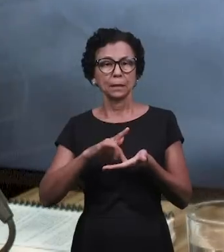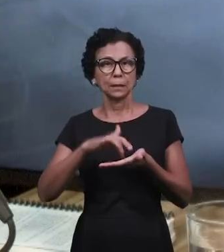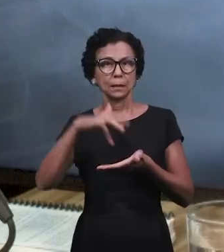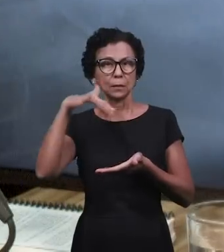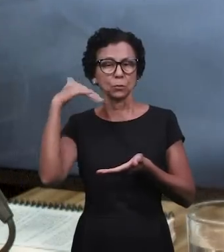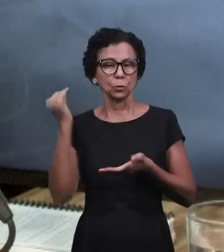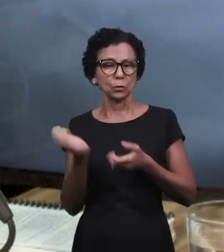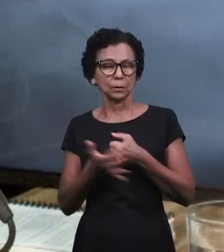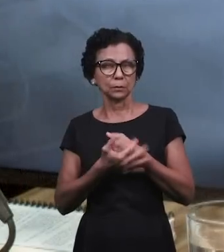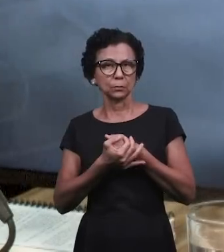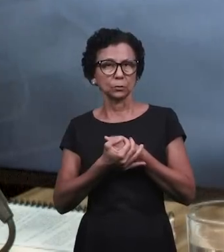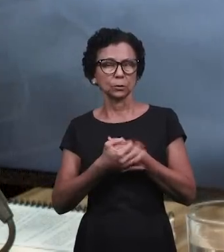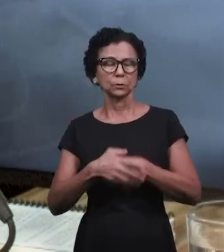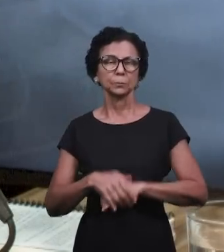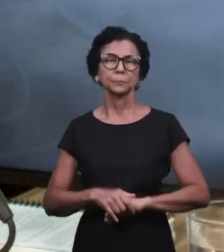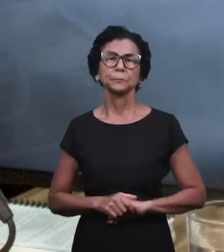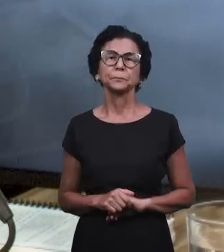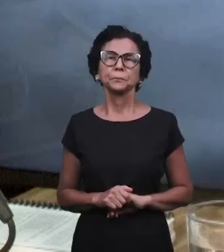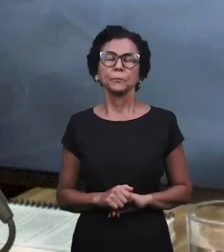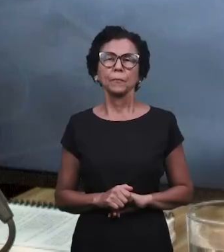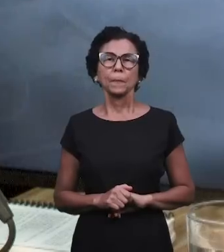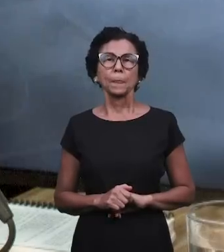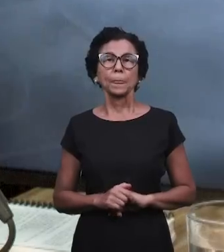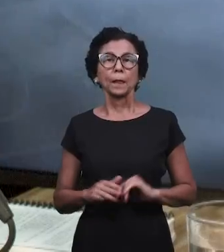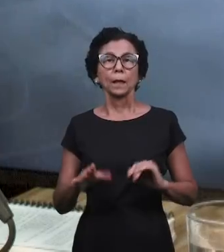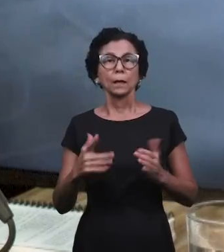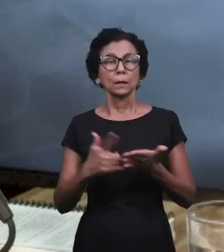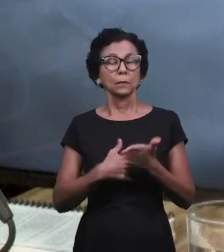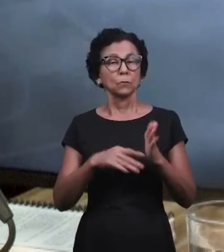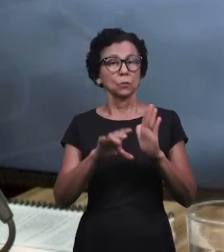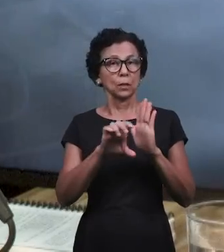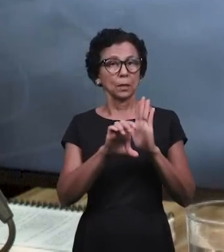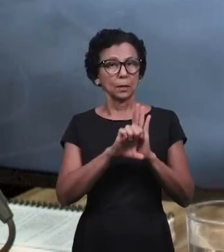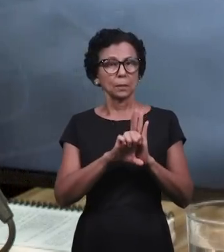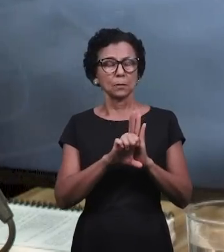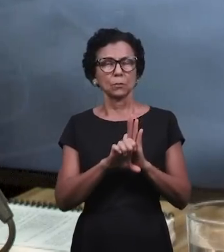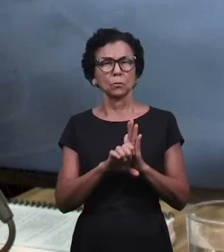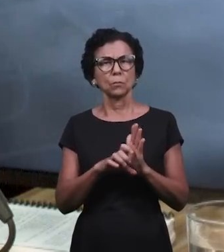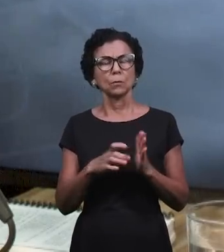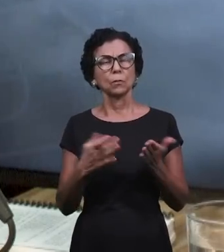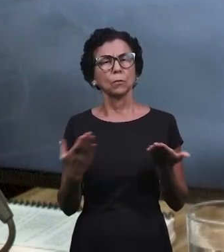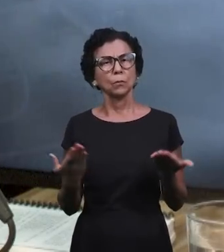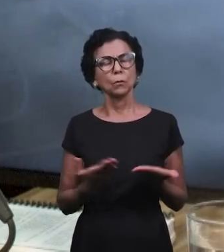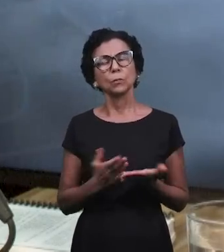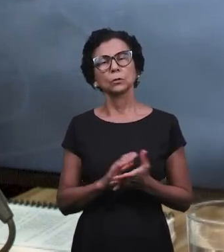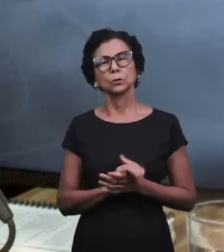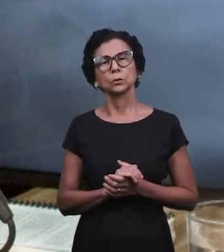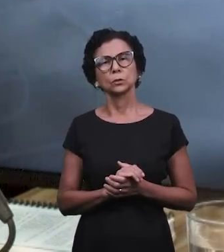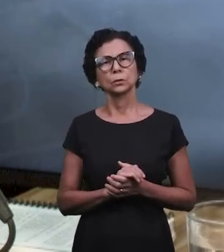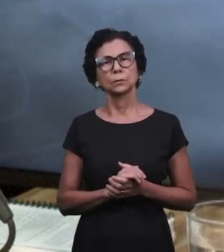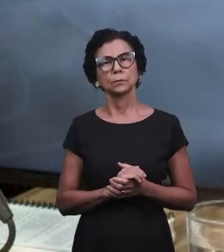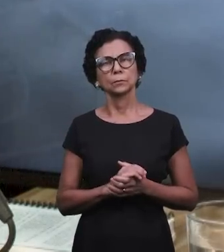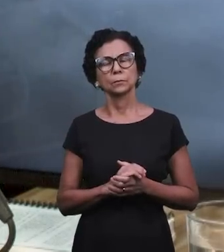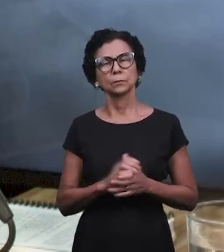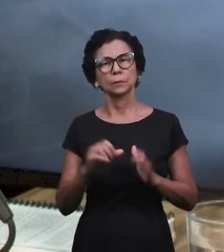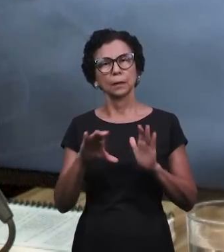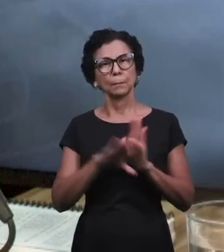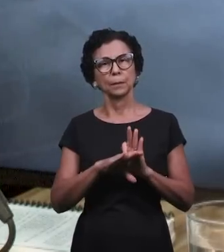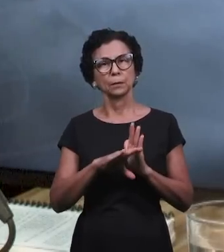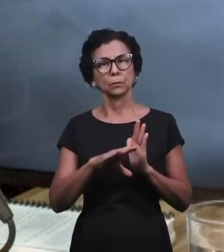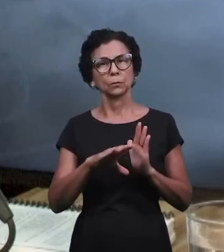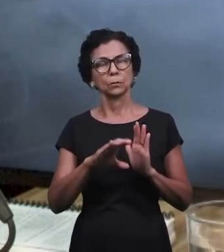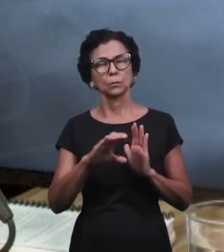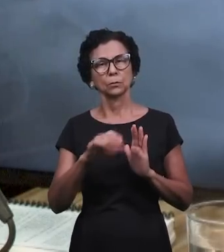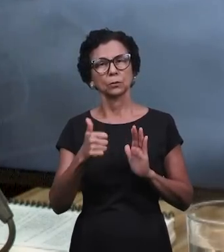continuidade ao livro do Êxodo e no episódio de hoje nós vamos falar um pouco sobre o capítulo 17, quando o